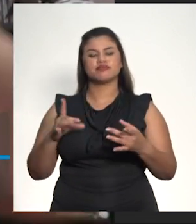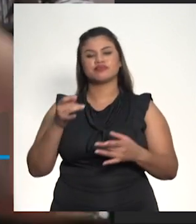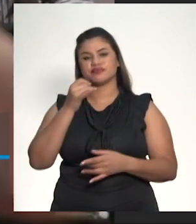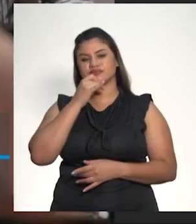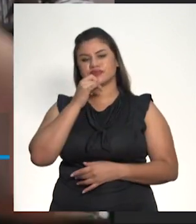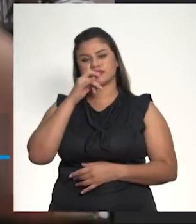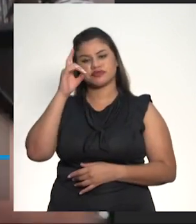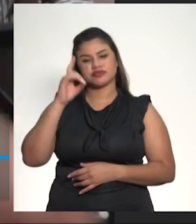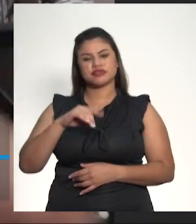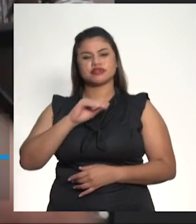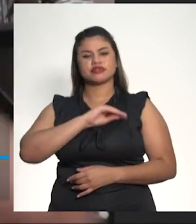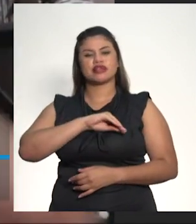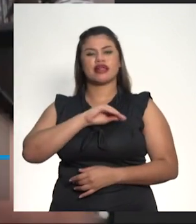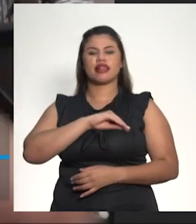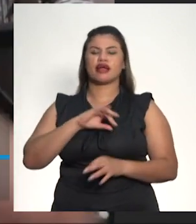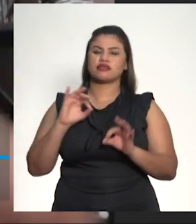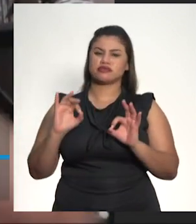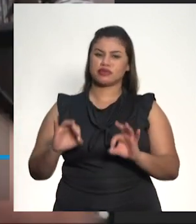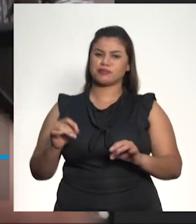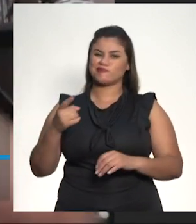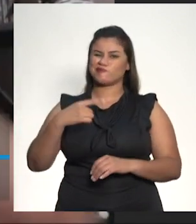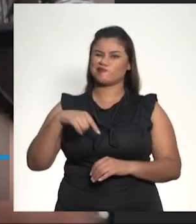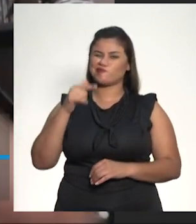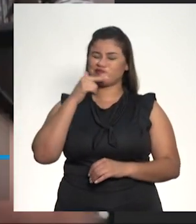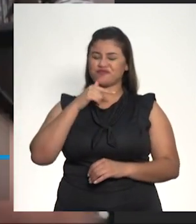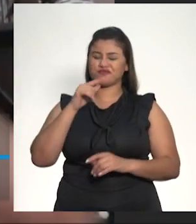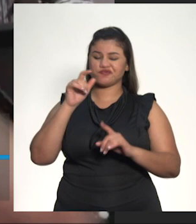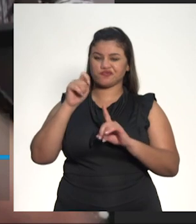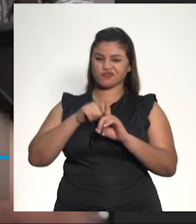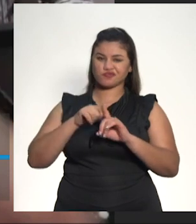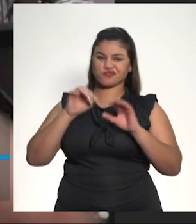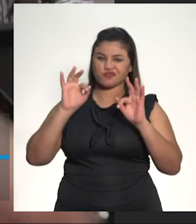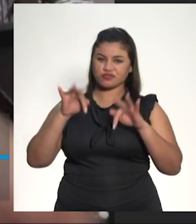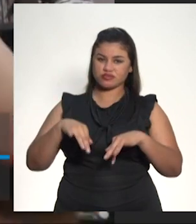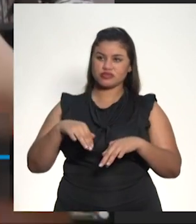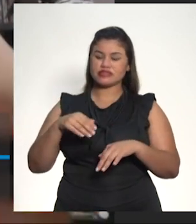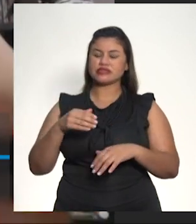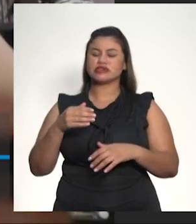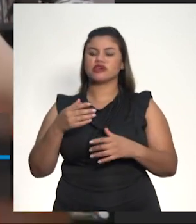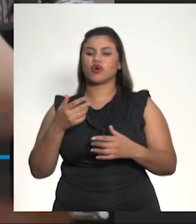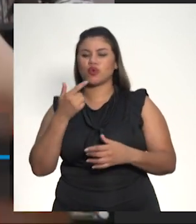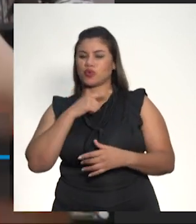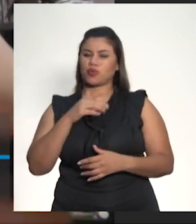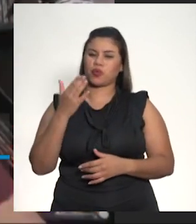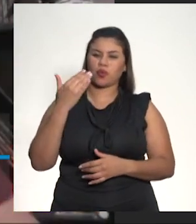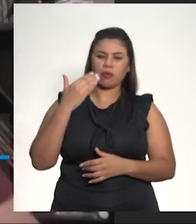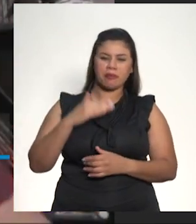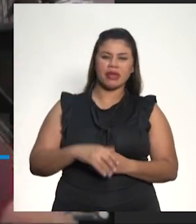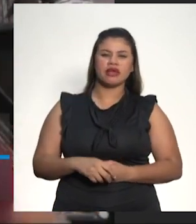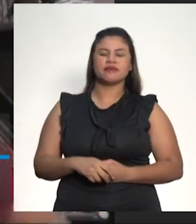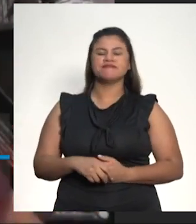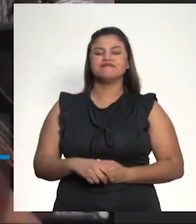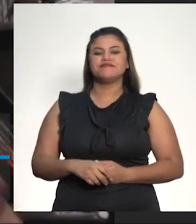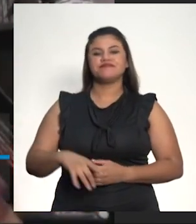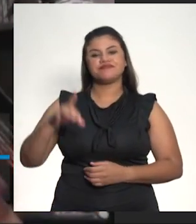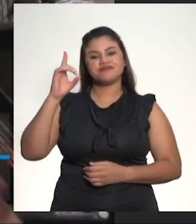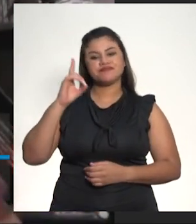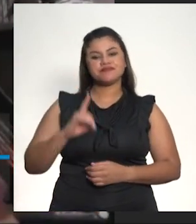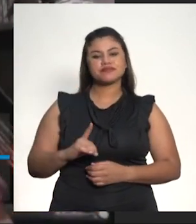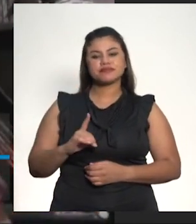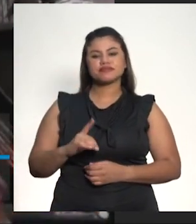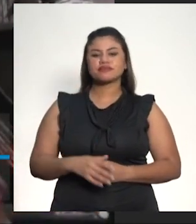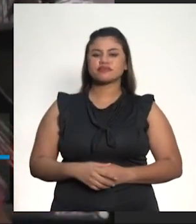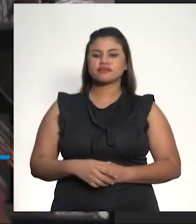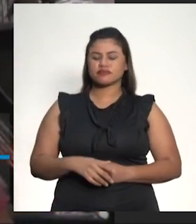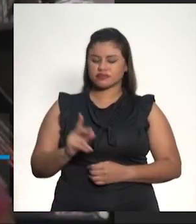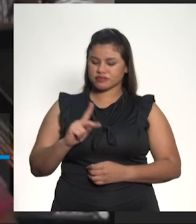salário digno, a que você consiga chegar no fim do mês com um salário, comendo, né? Tendo direito ali, a professora,